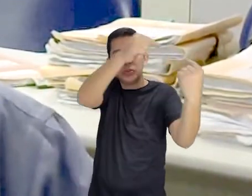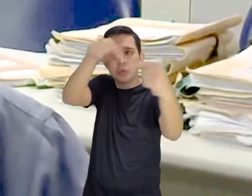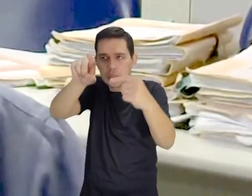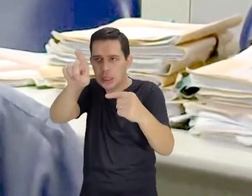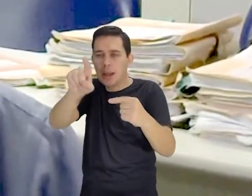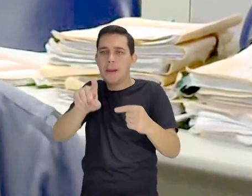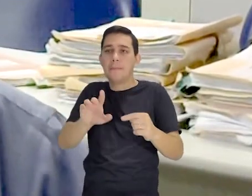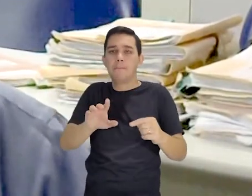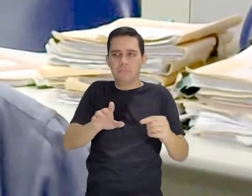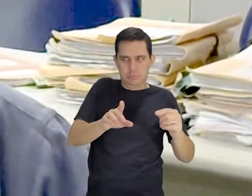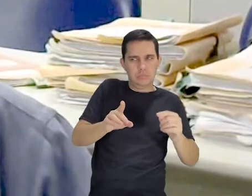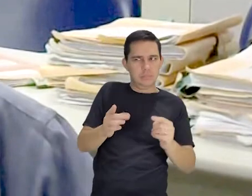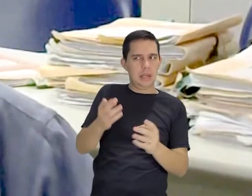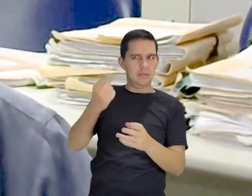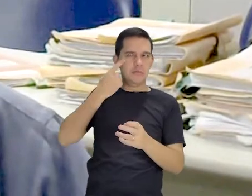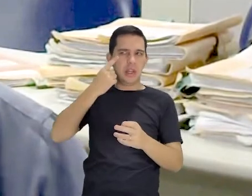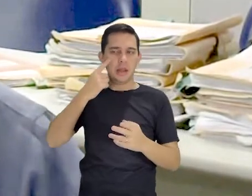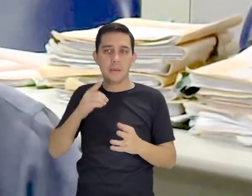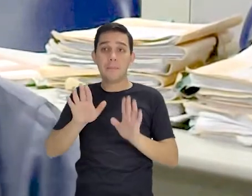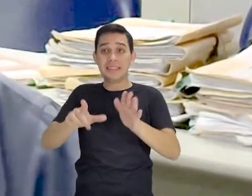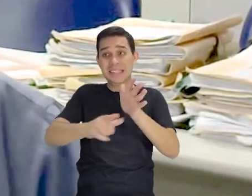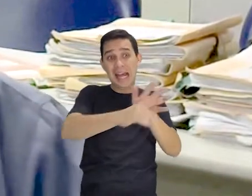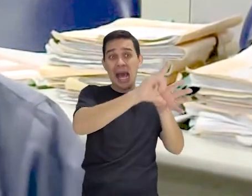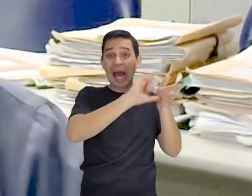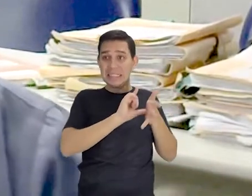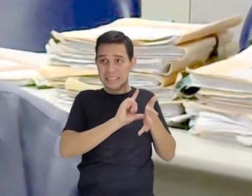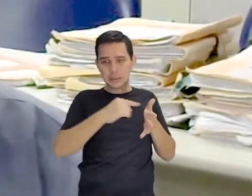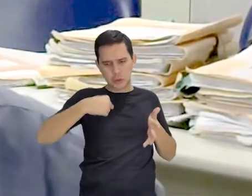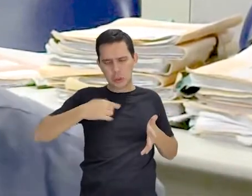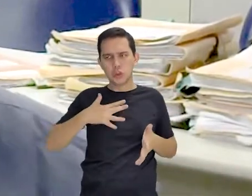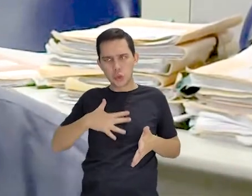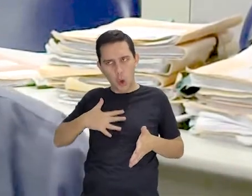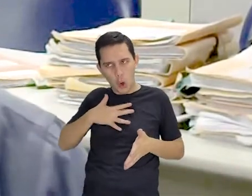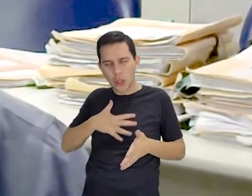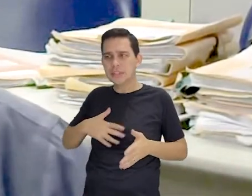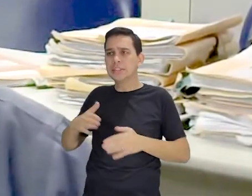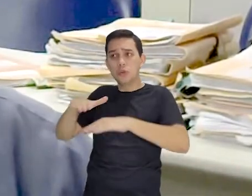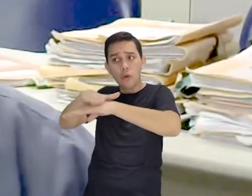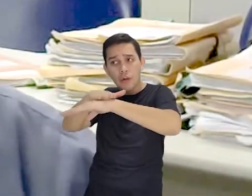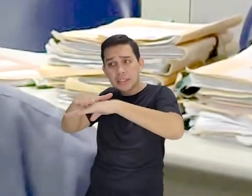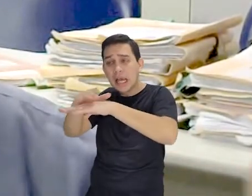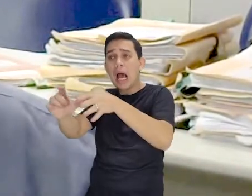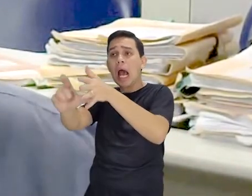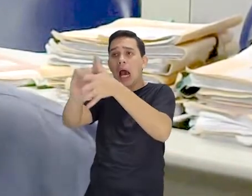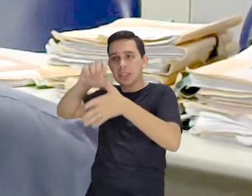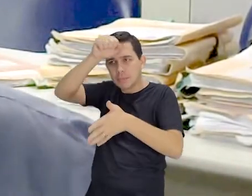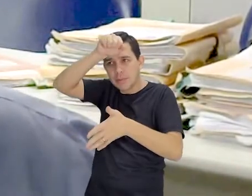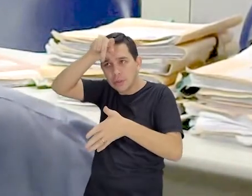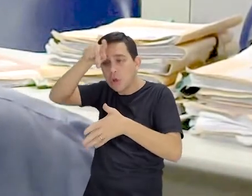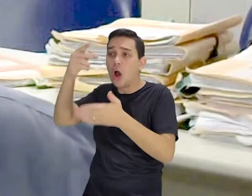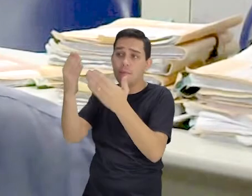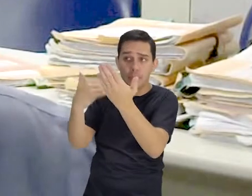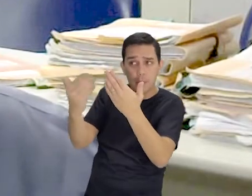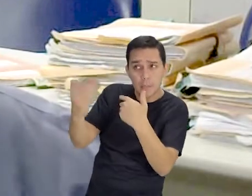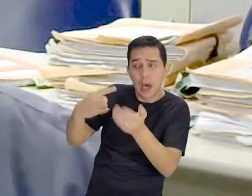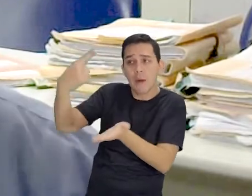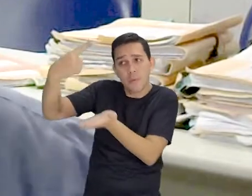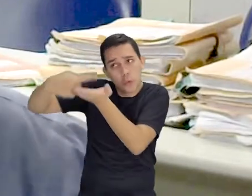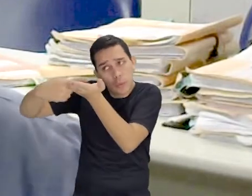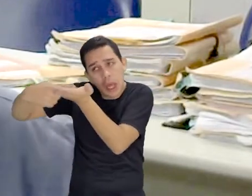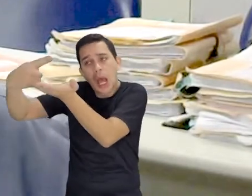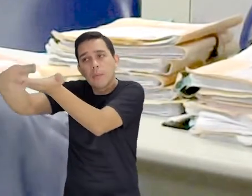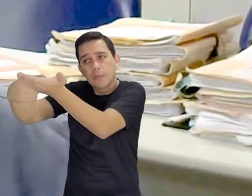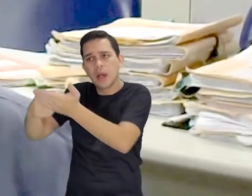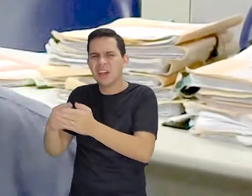sempre procuramos estabelecer diálogo com a Prefeitura e tentar fazer um termo de ajustamento de acordo para evitar recorrer ao Judiciário, que já